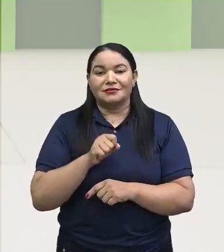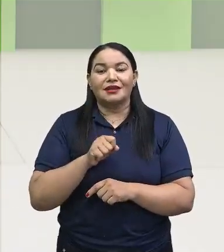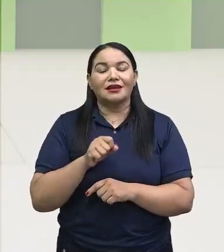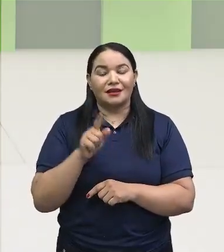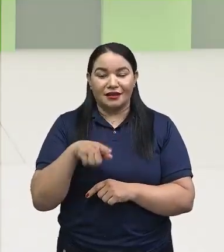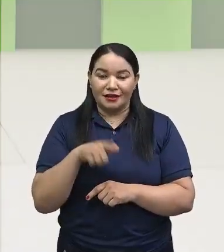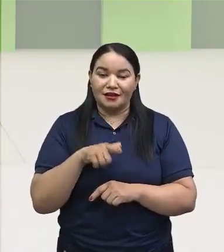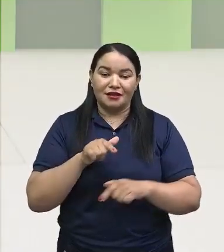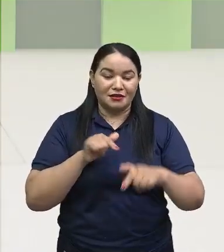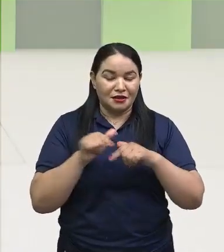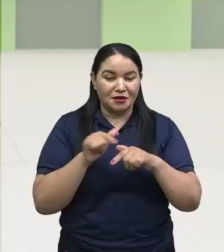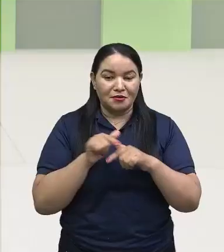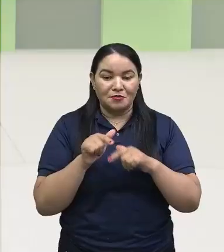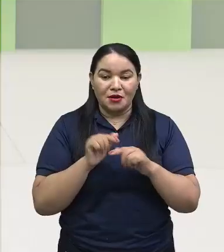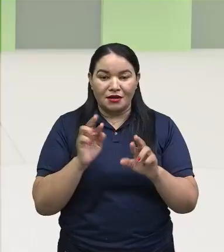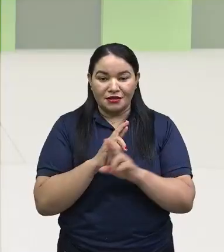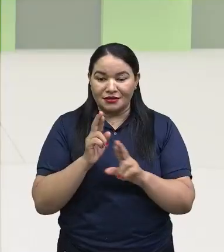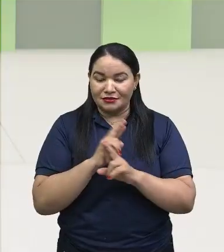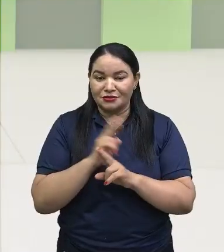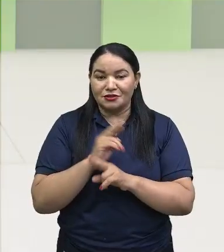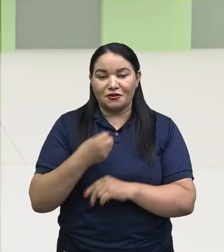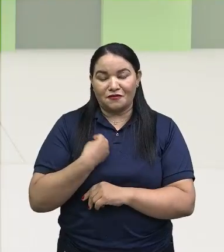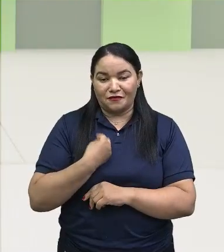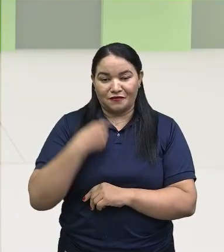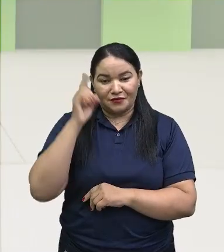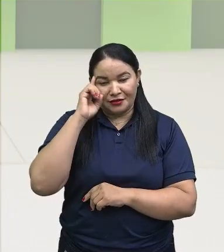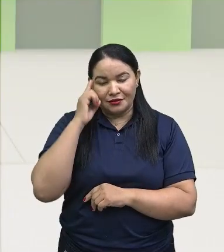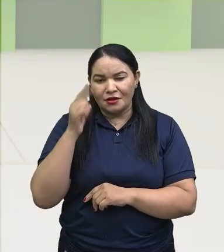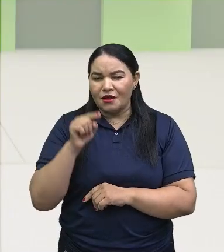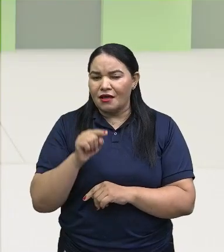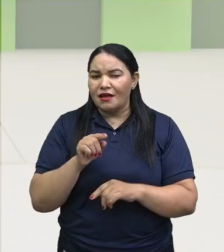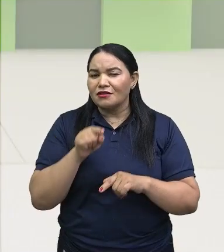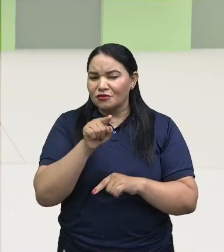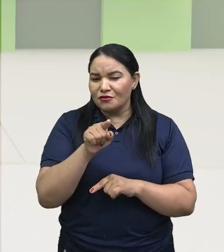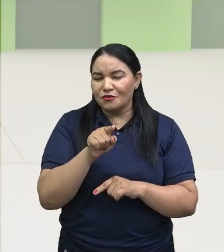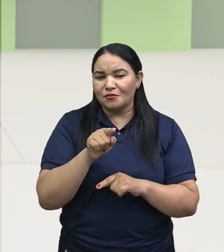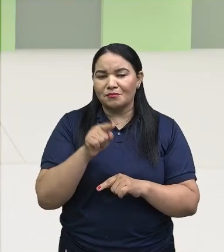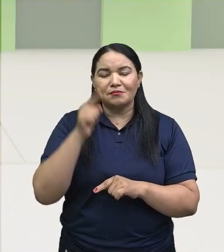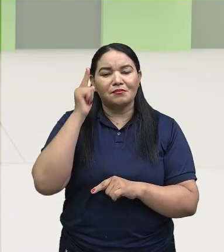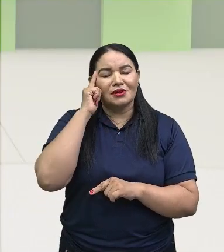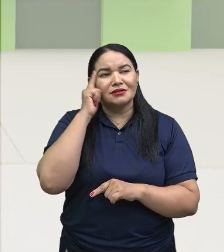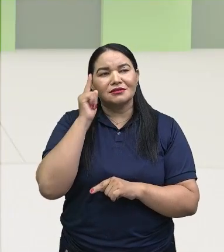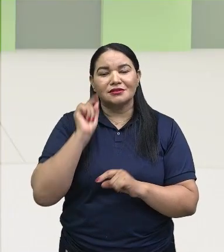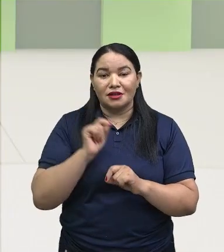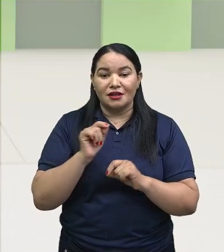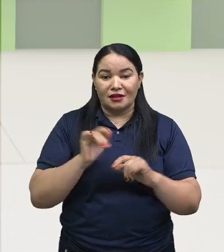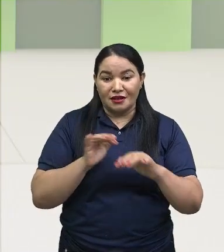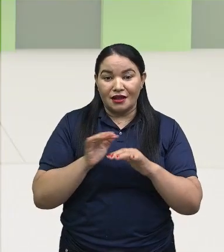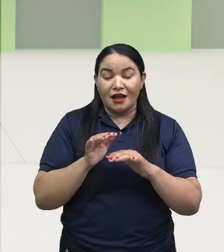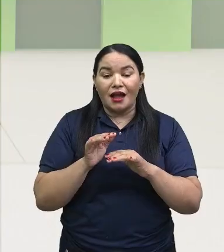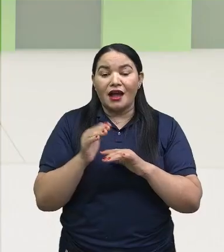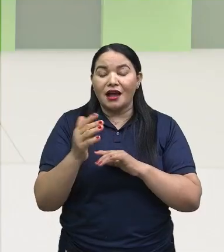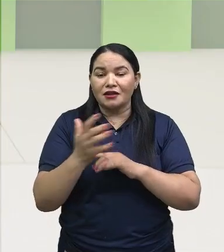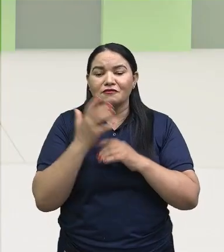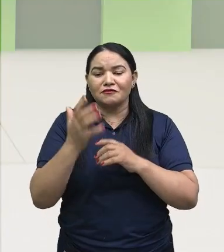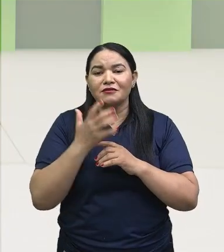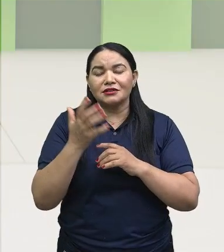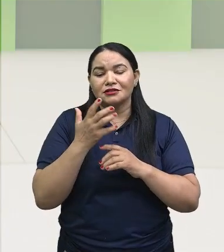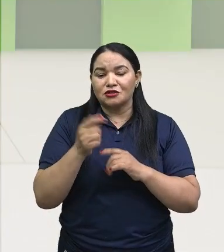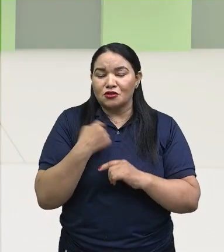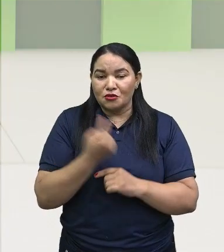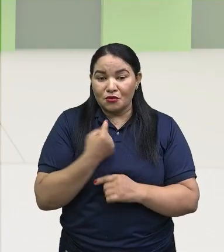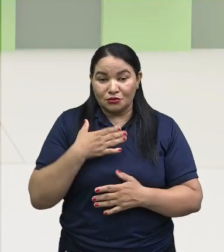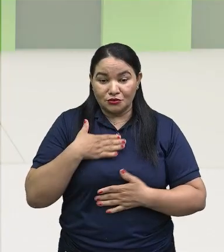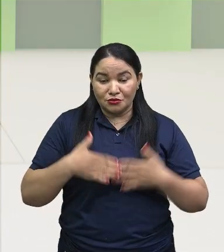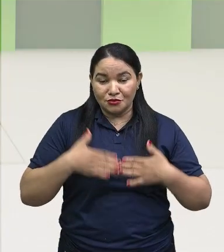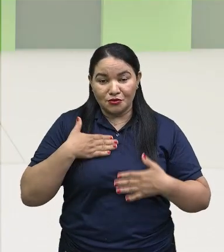nosso cotidiano. E você já parou para pensar, né, como essas atividades elas têm influência ali, como que o nosso corpo